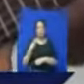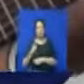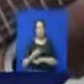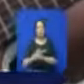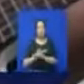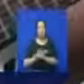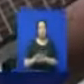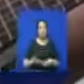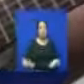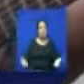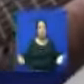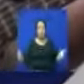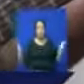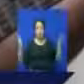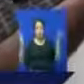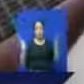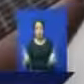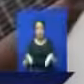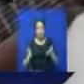Hoje aqui